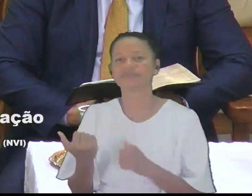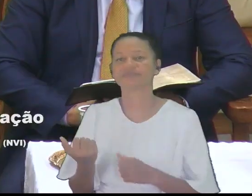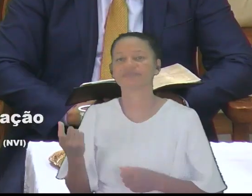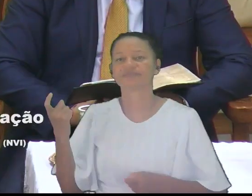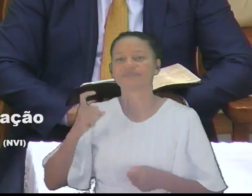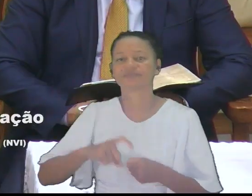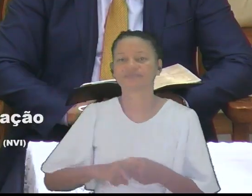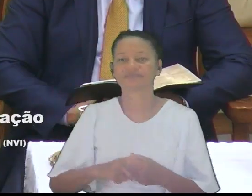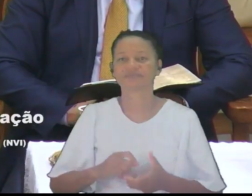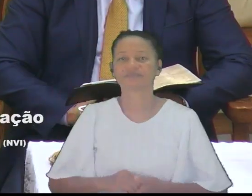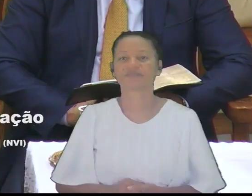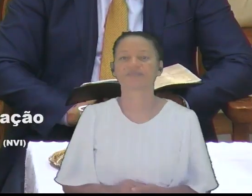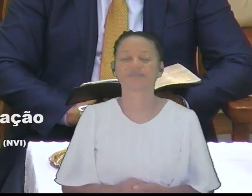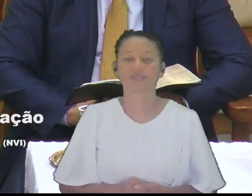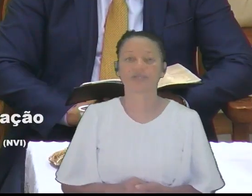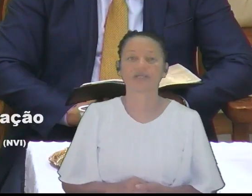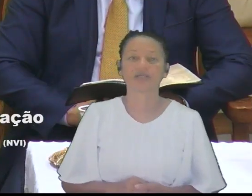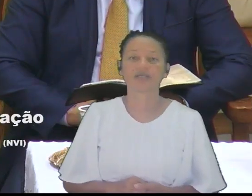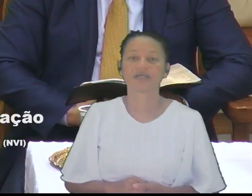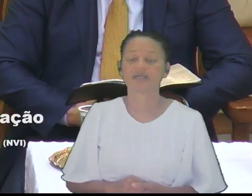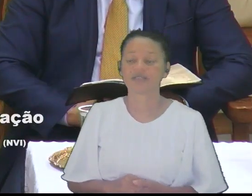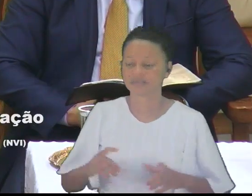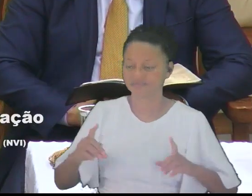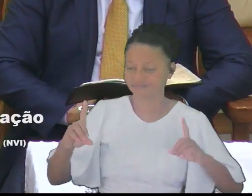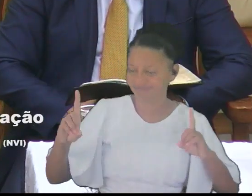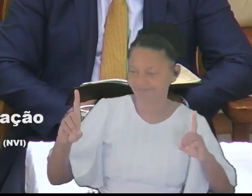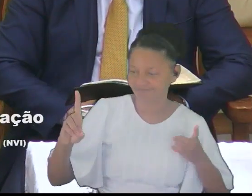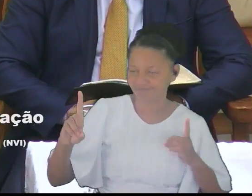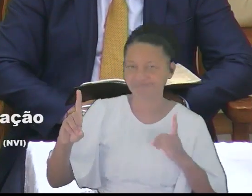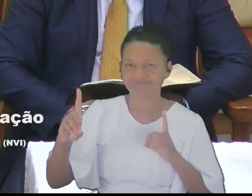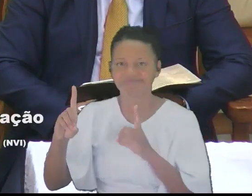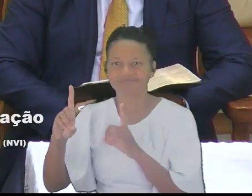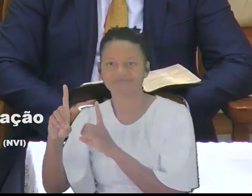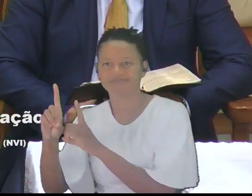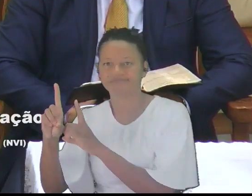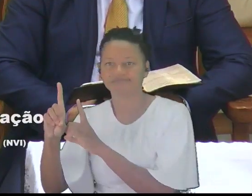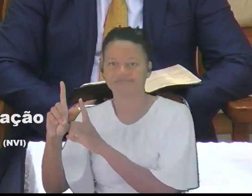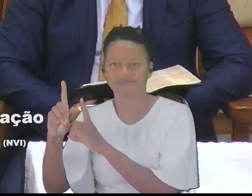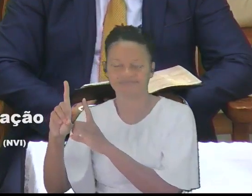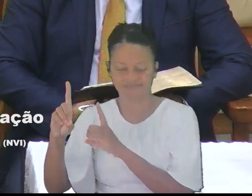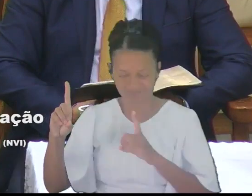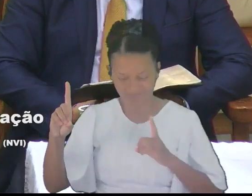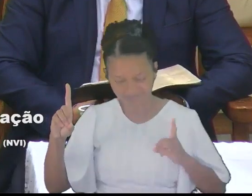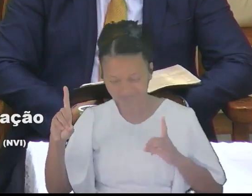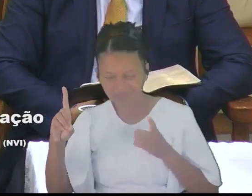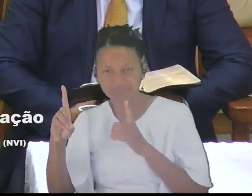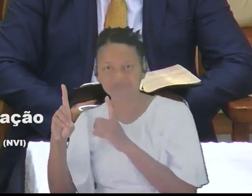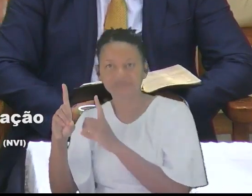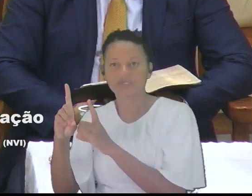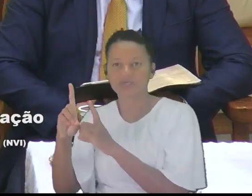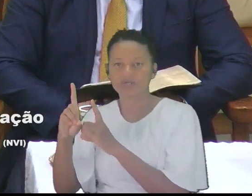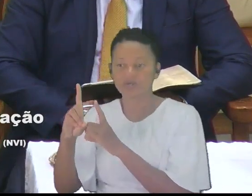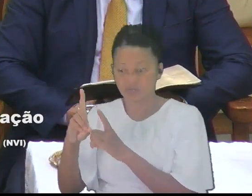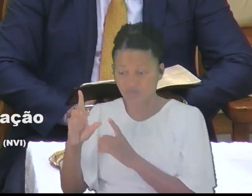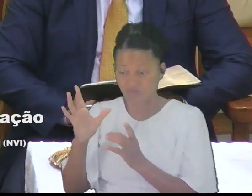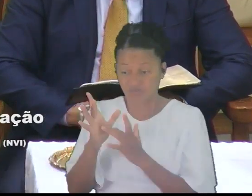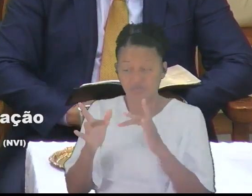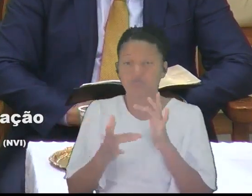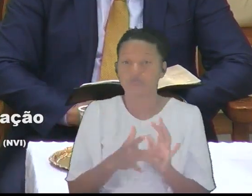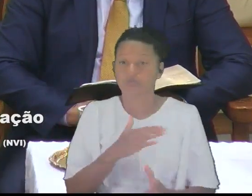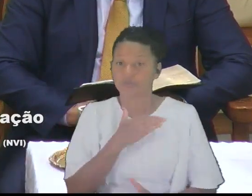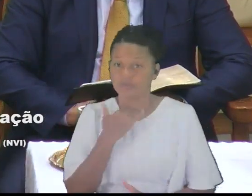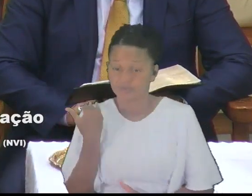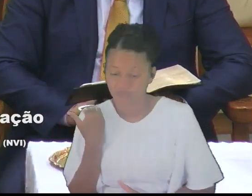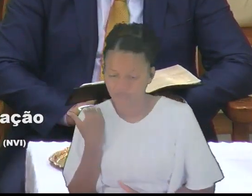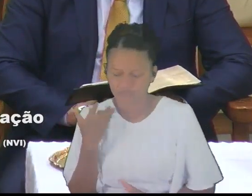pouquinho. Assim, aproximemo-nos de Deus. Aleluia. Já que Jesus morreu, já que